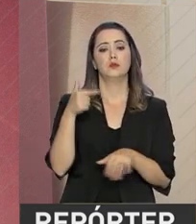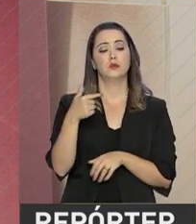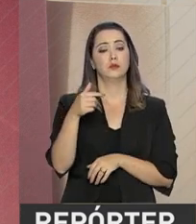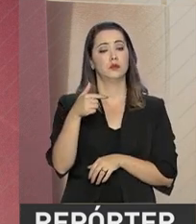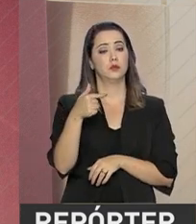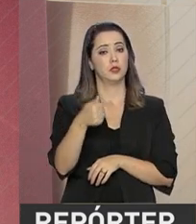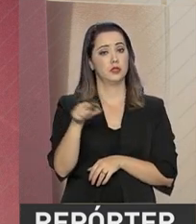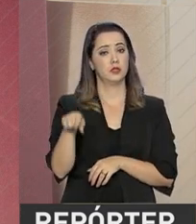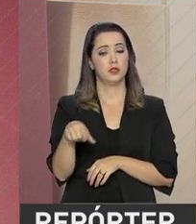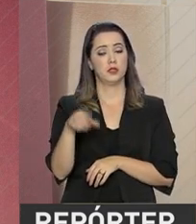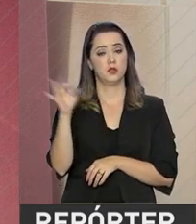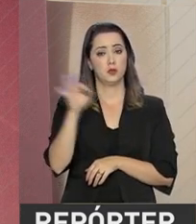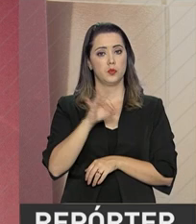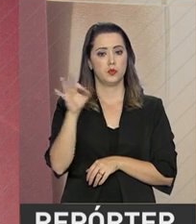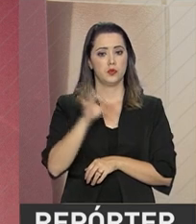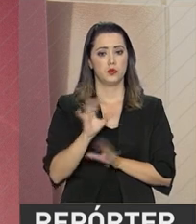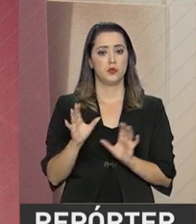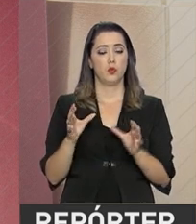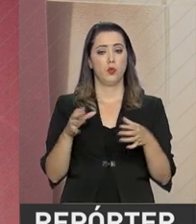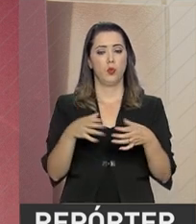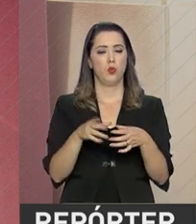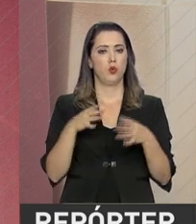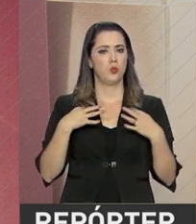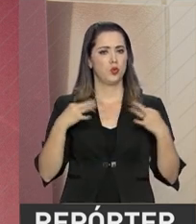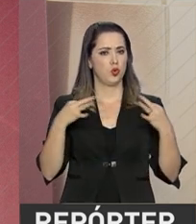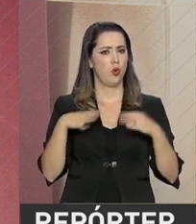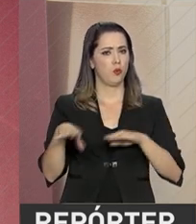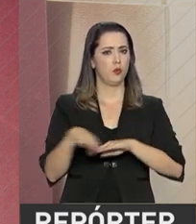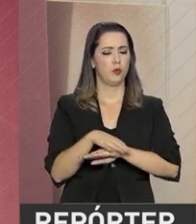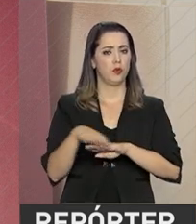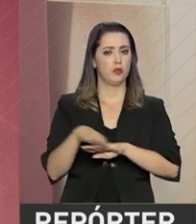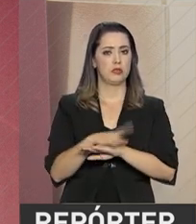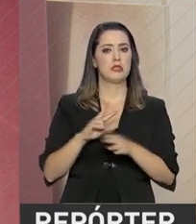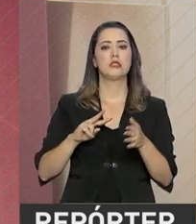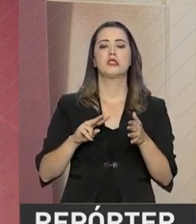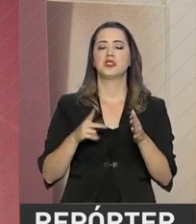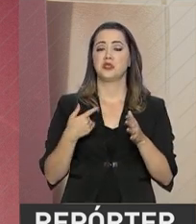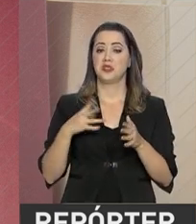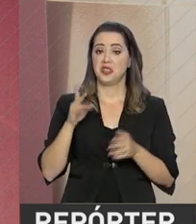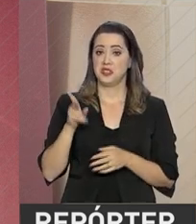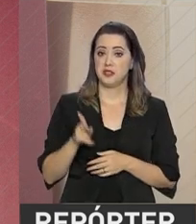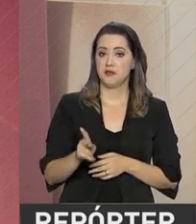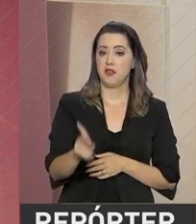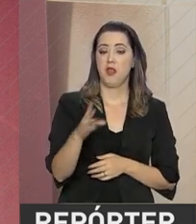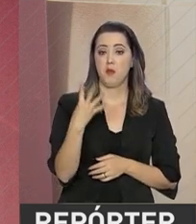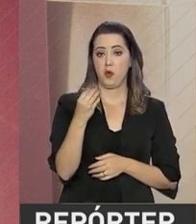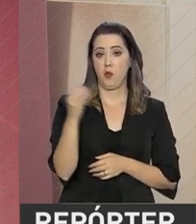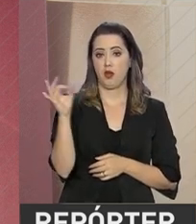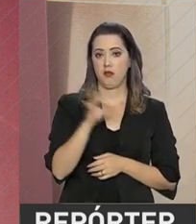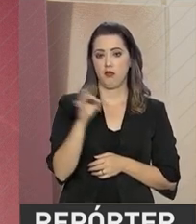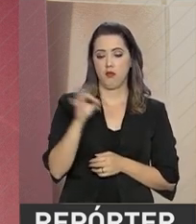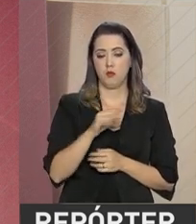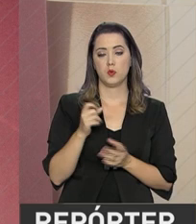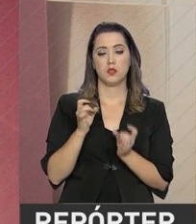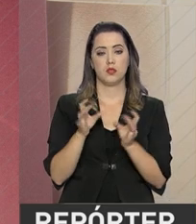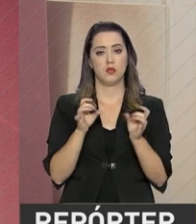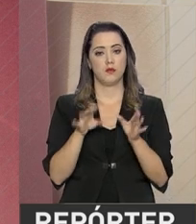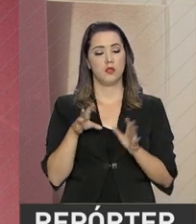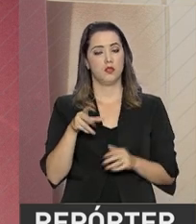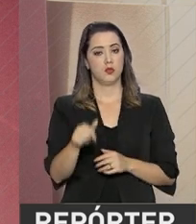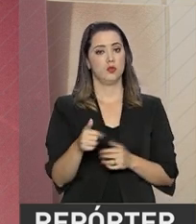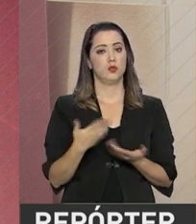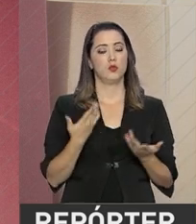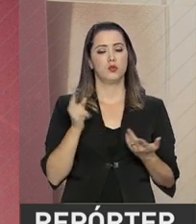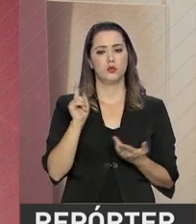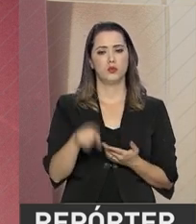7% já o segmento de vestuário e calçados que costuma responder por quase 40% do faturamento total do